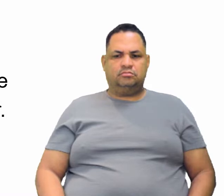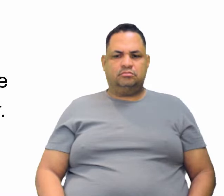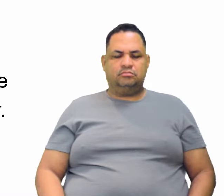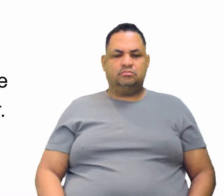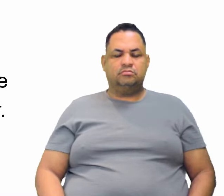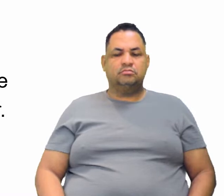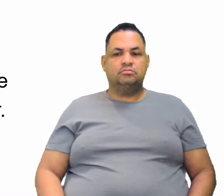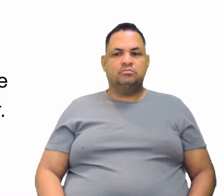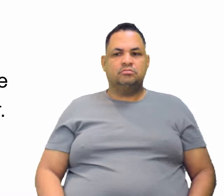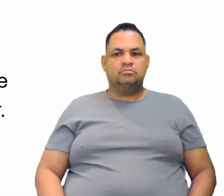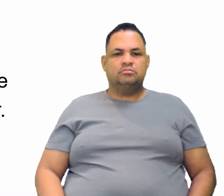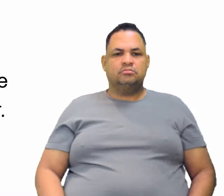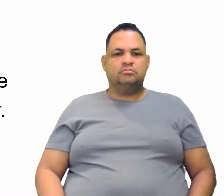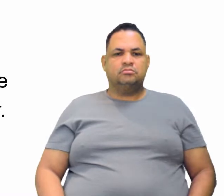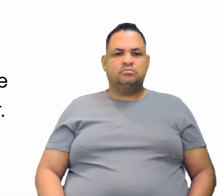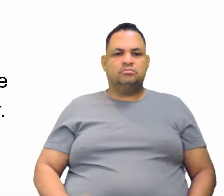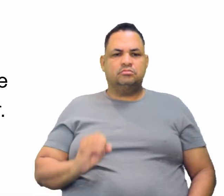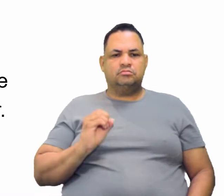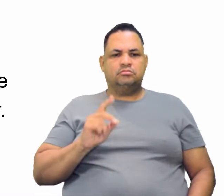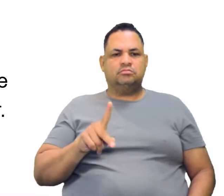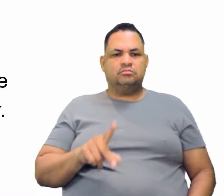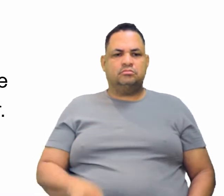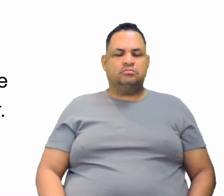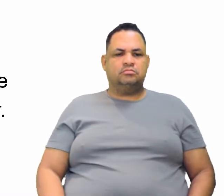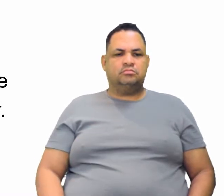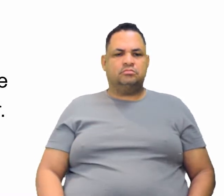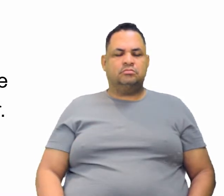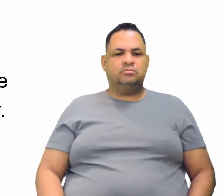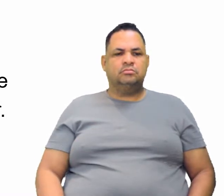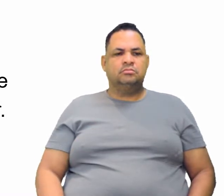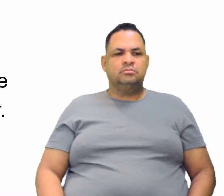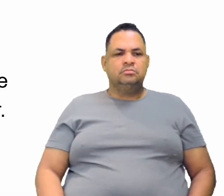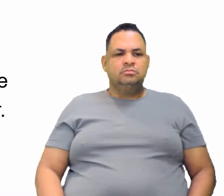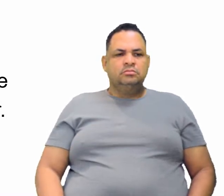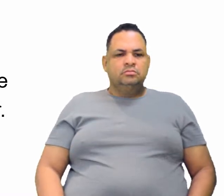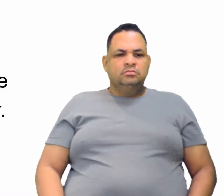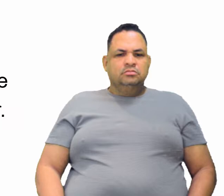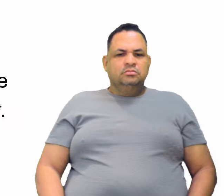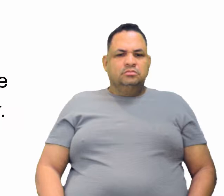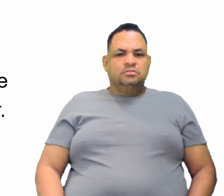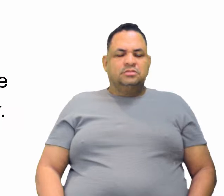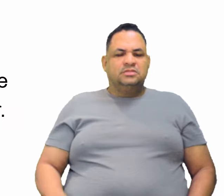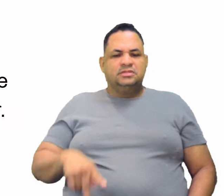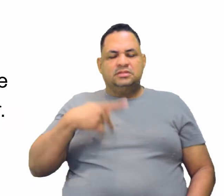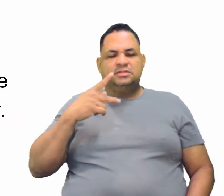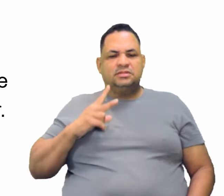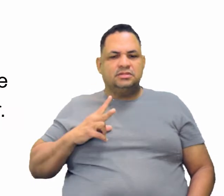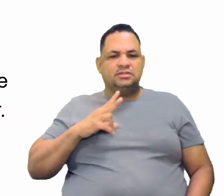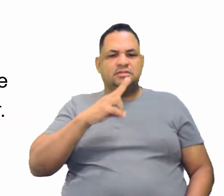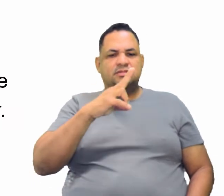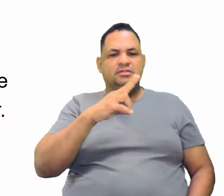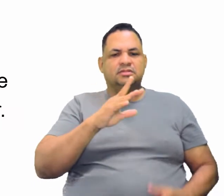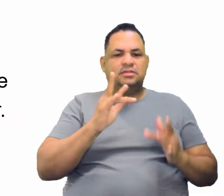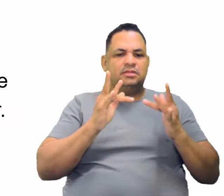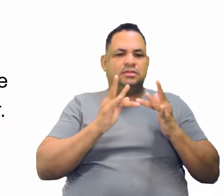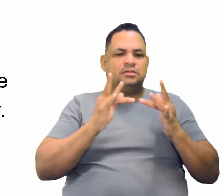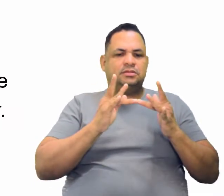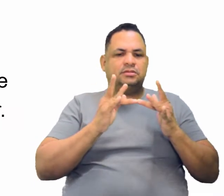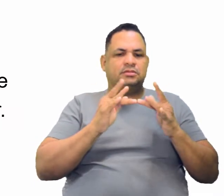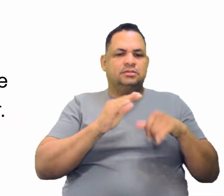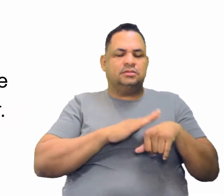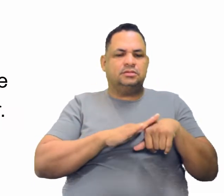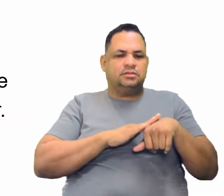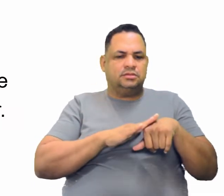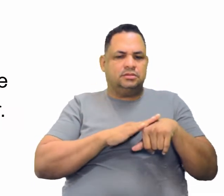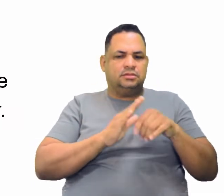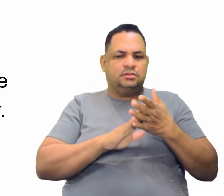Pronto, passou na sua telinha, ok? Bom, pessoal, a gente está falou de força, falou de atrito, não é verdade?